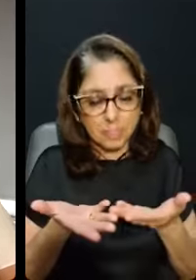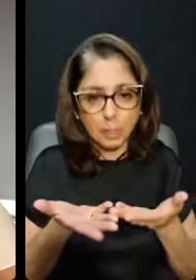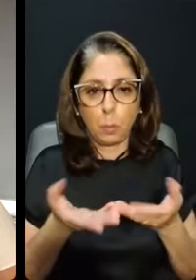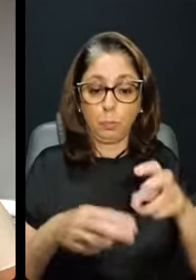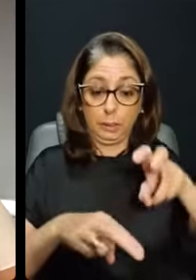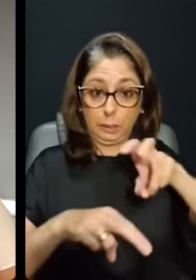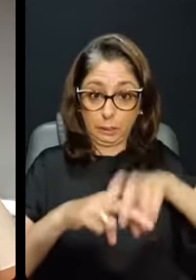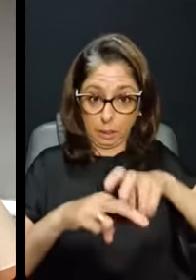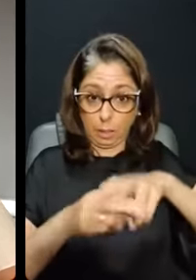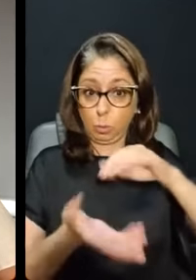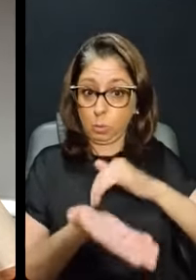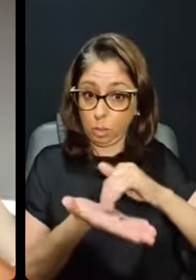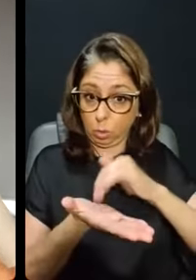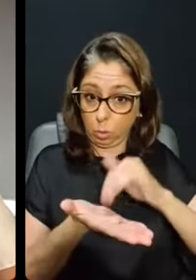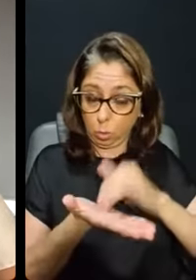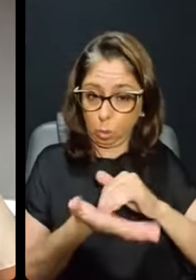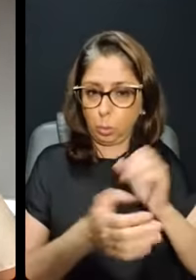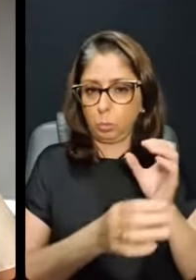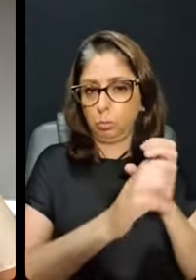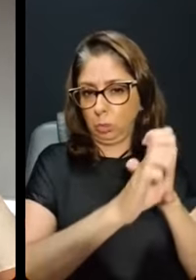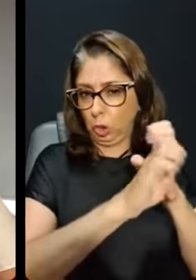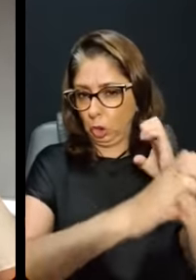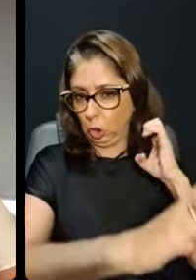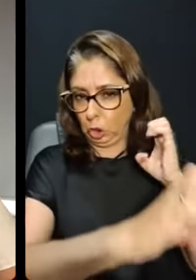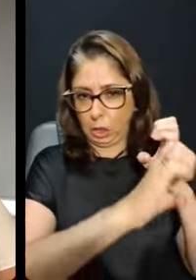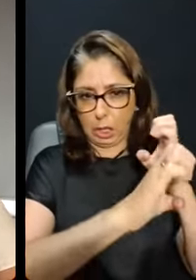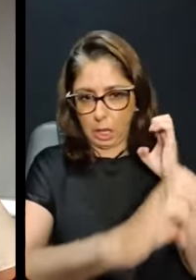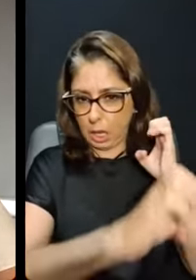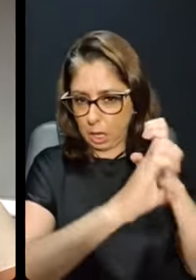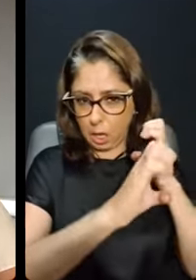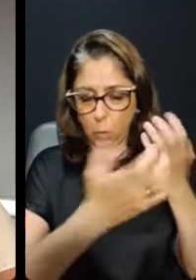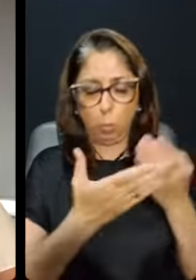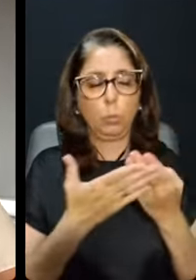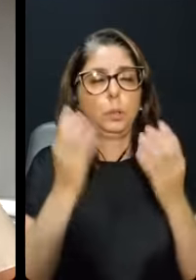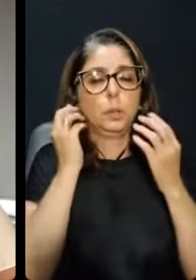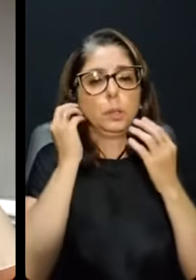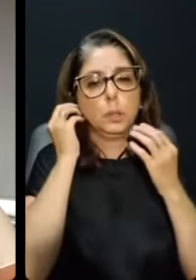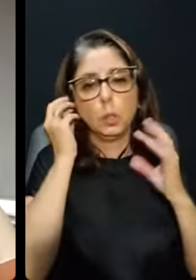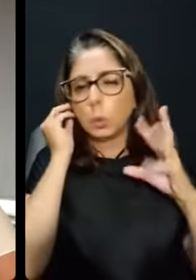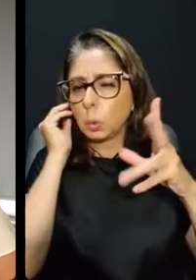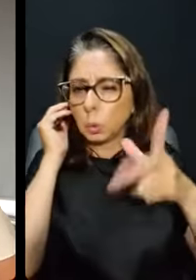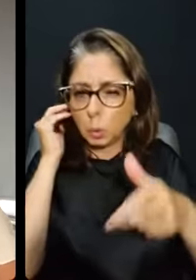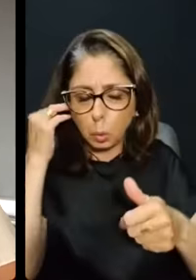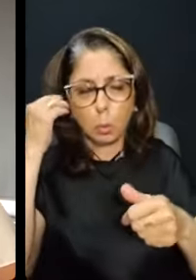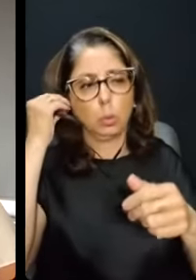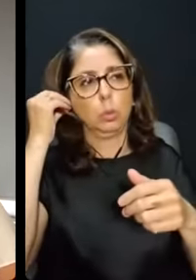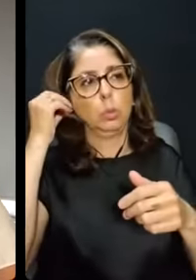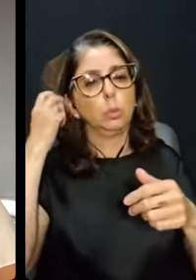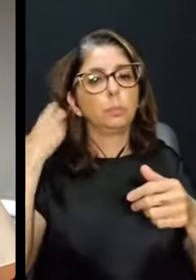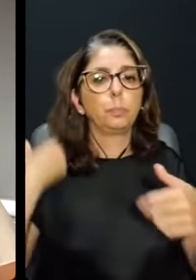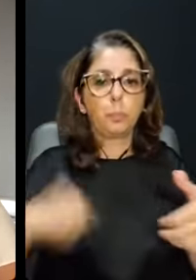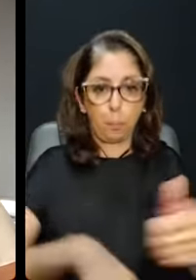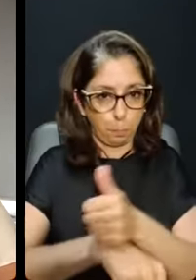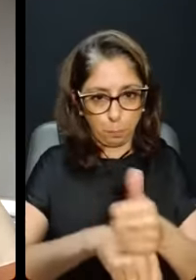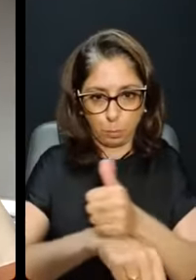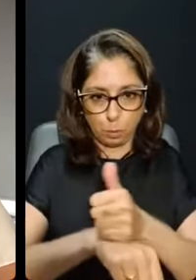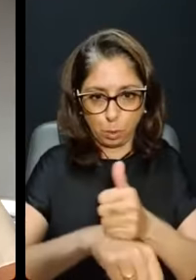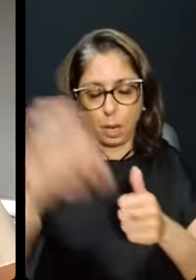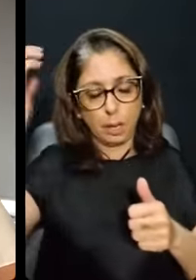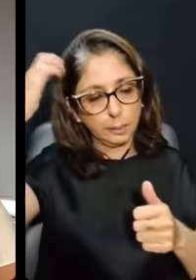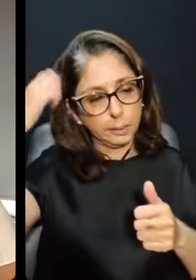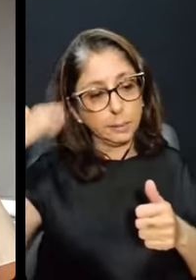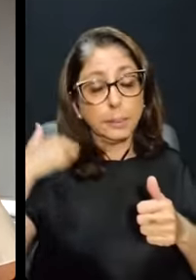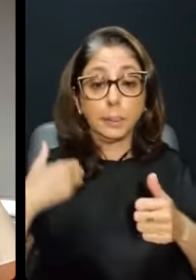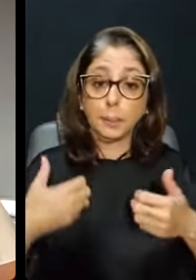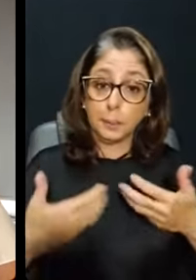do escritório, e depois isso foi para o canteiro de obras, porque a gente percebeu que não podia ficar só na área